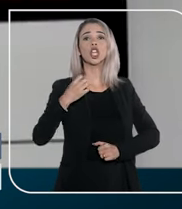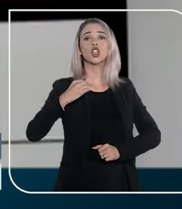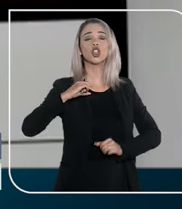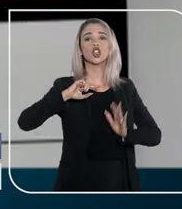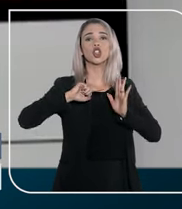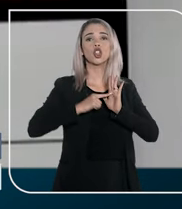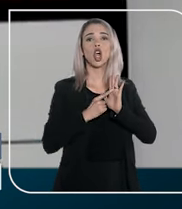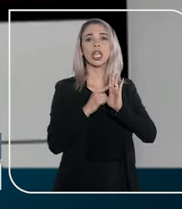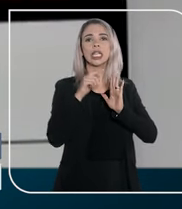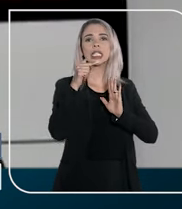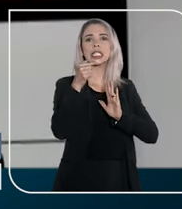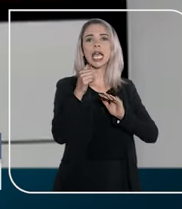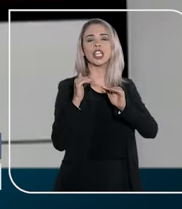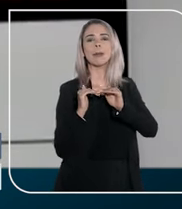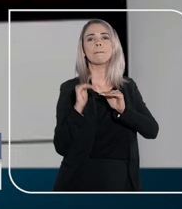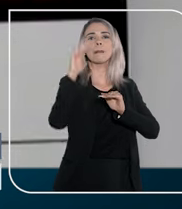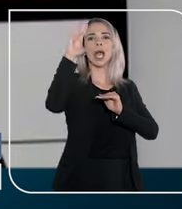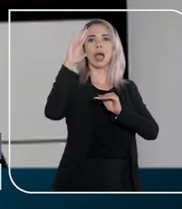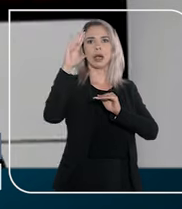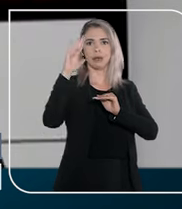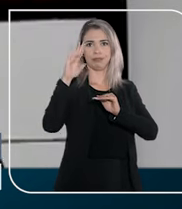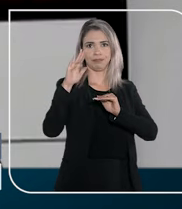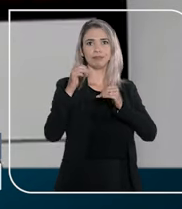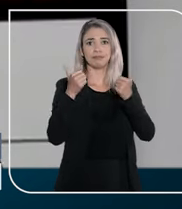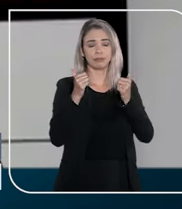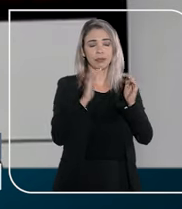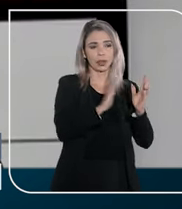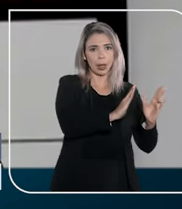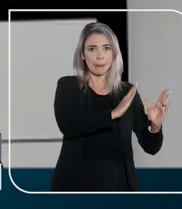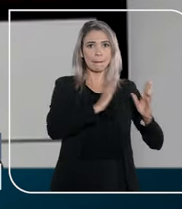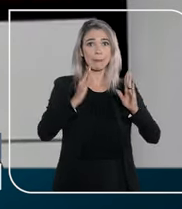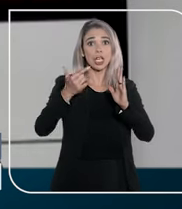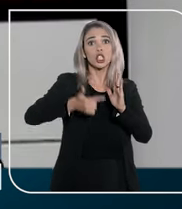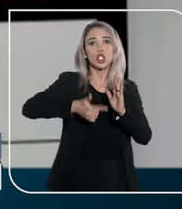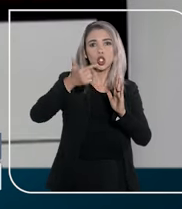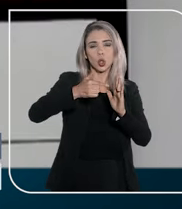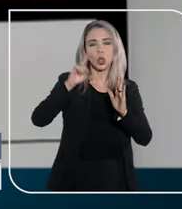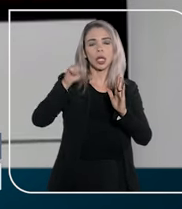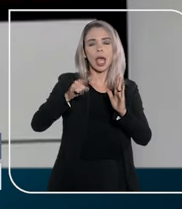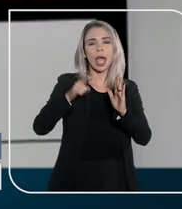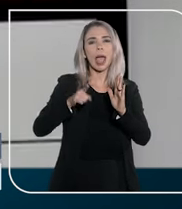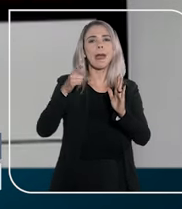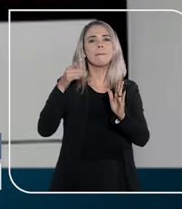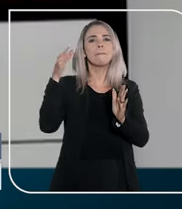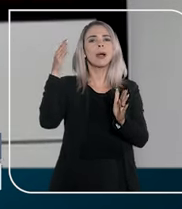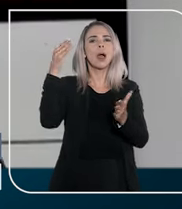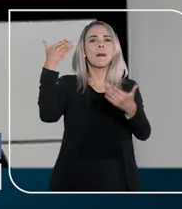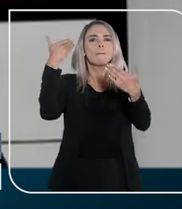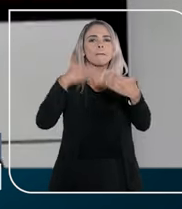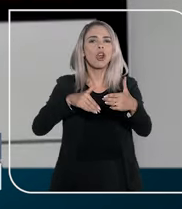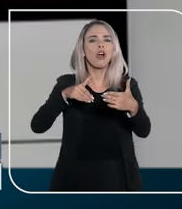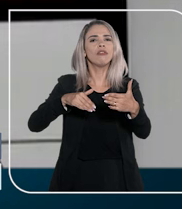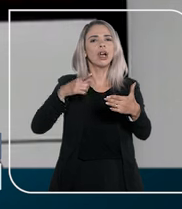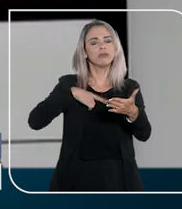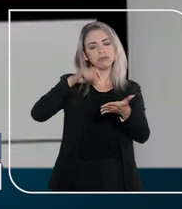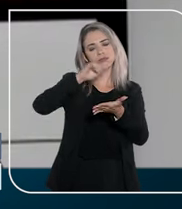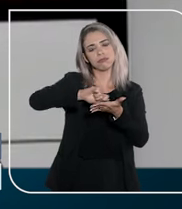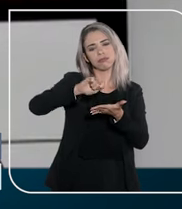7. Imagina que a segunda etapa deste concurso público seria uma prova discursiva, talvez com uma